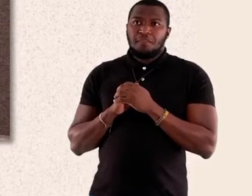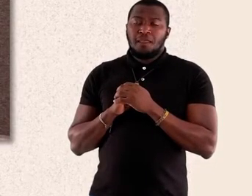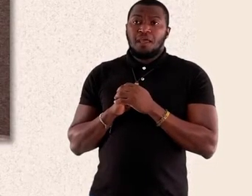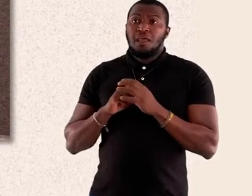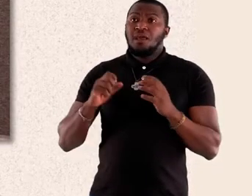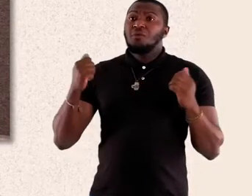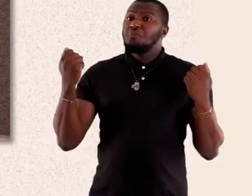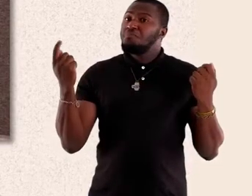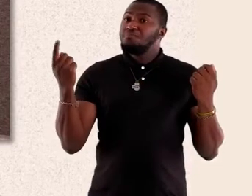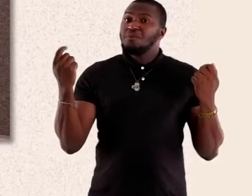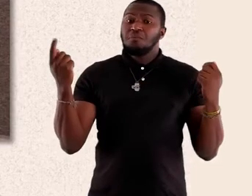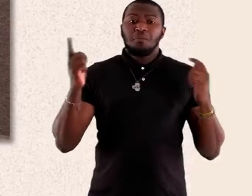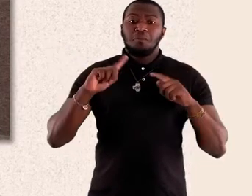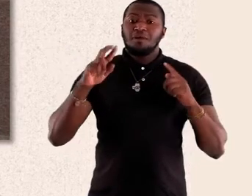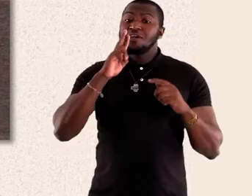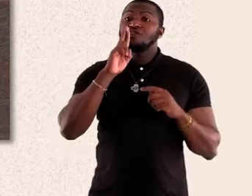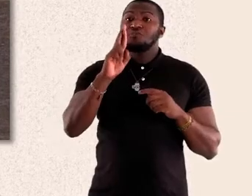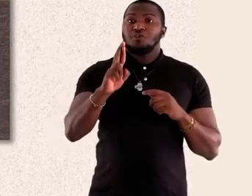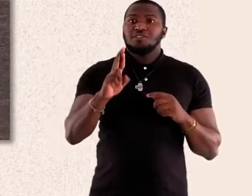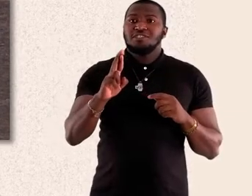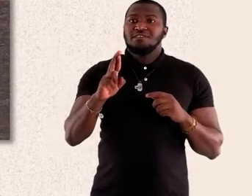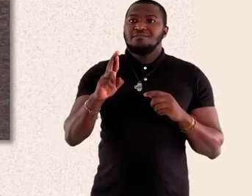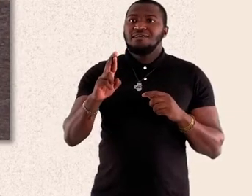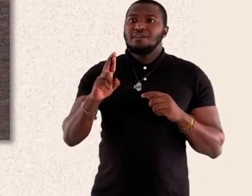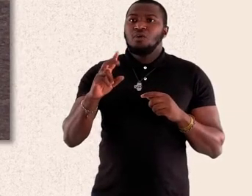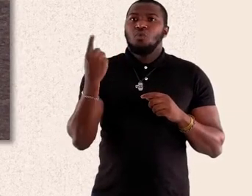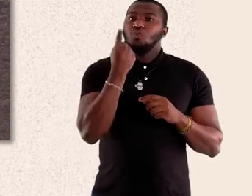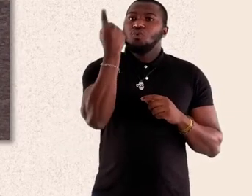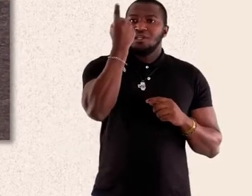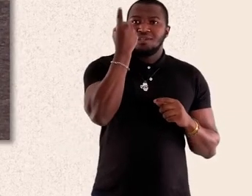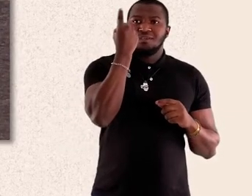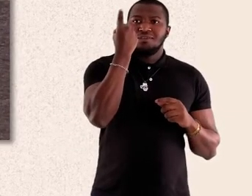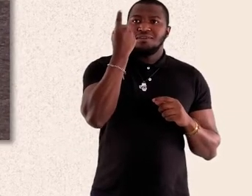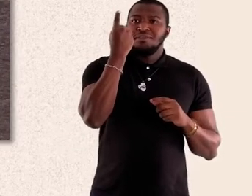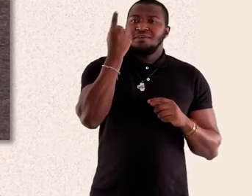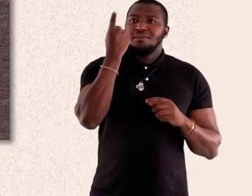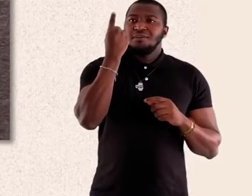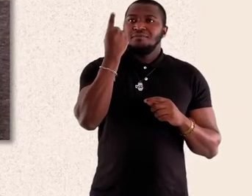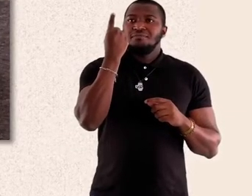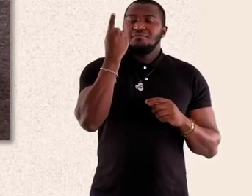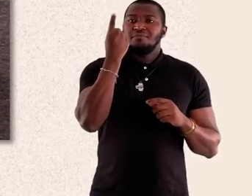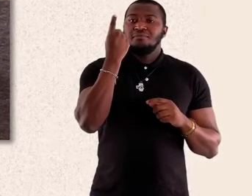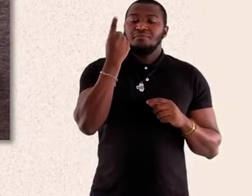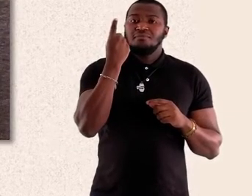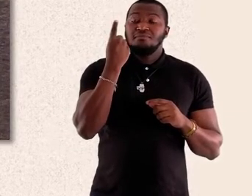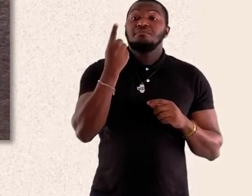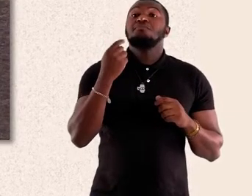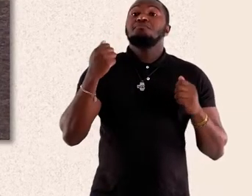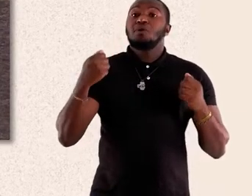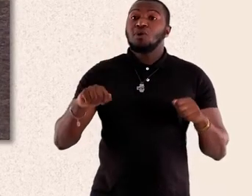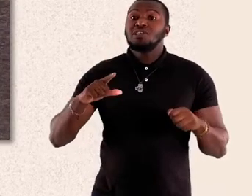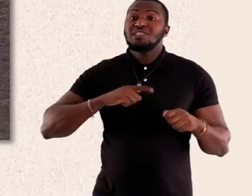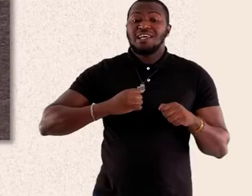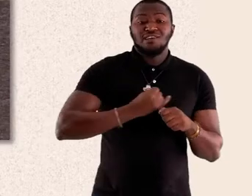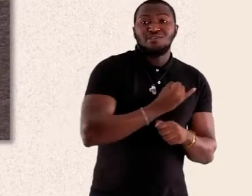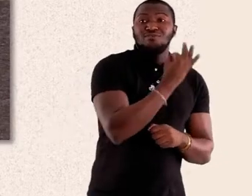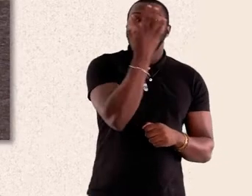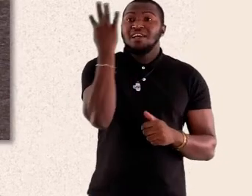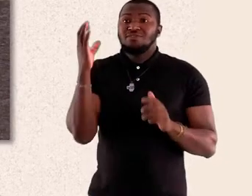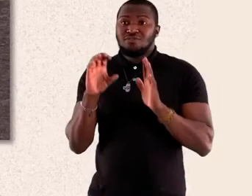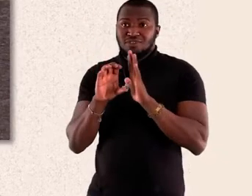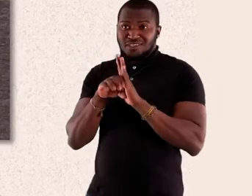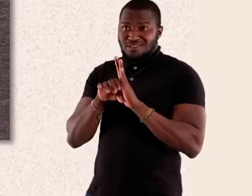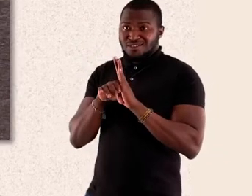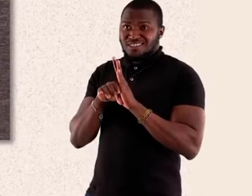resposta que seja fechada e que não admita né outras conceituações dentro dessa